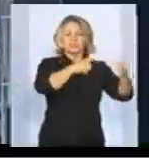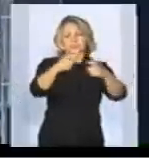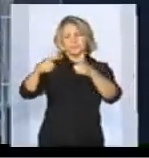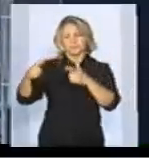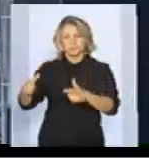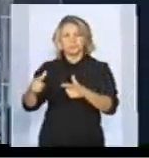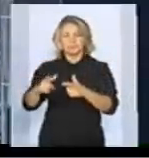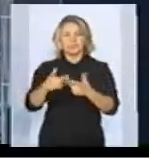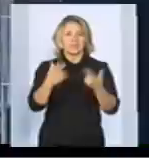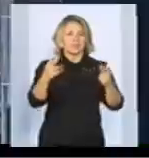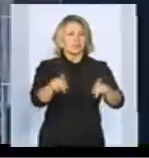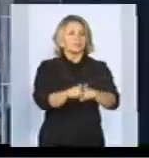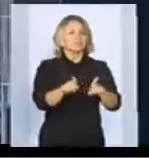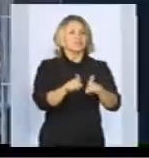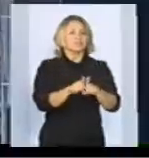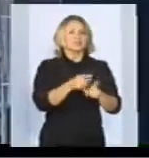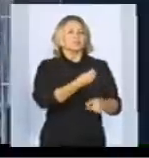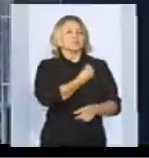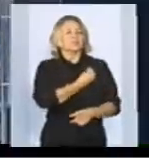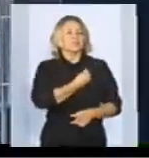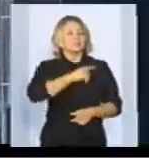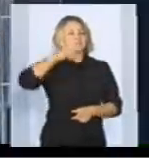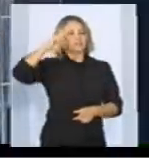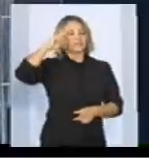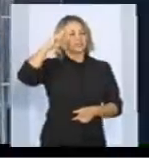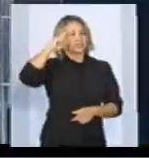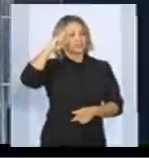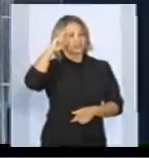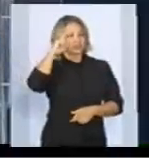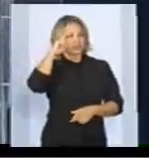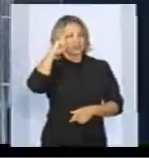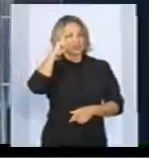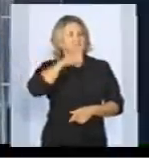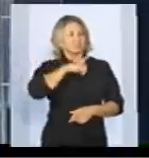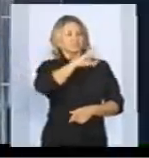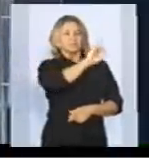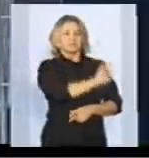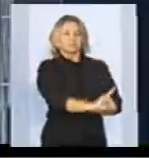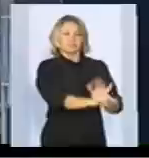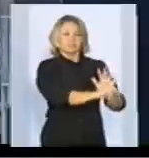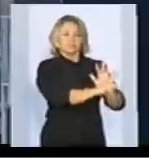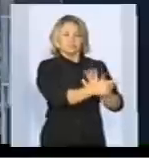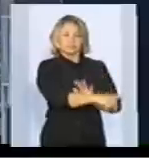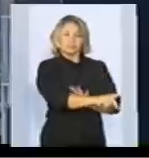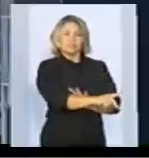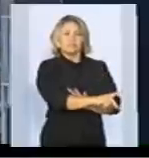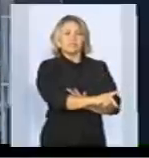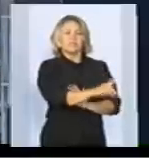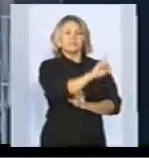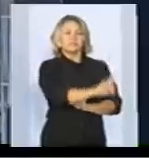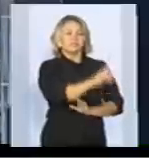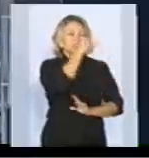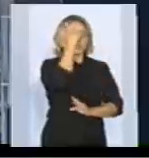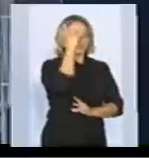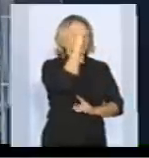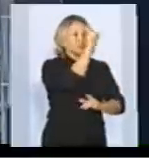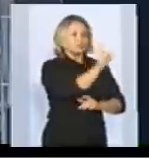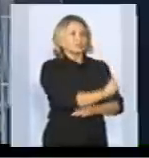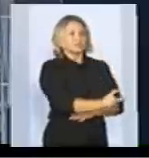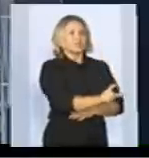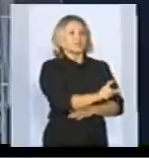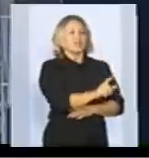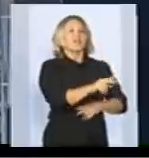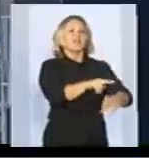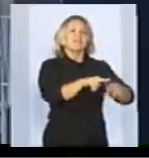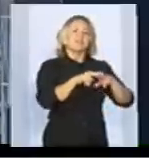imperativo para aperfeiçoamento cotidiano do Estado democrá democrático de direito para o direito dos cidadãos E no caso particular da